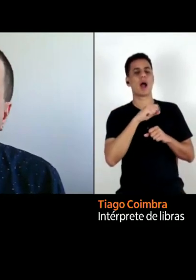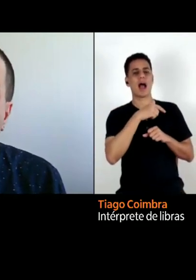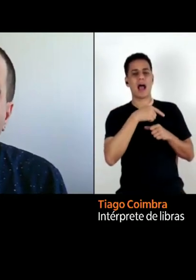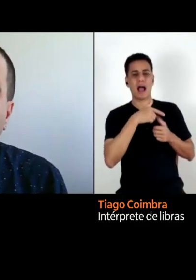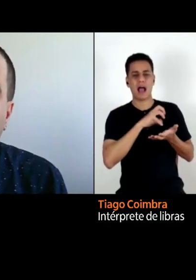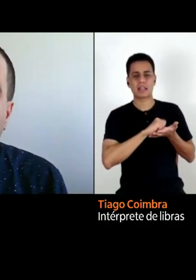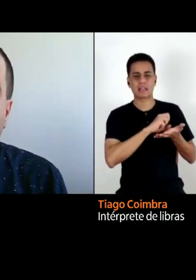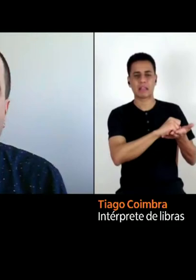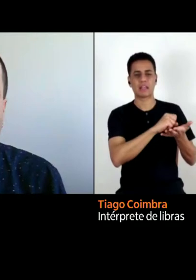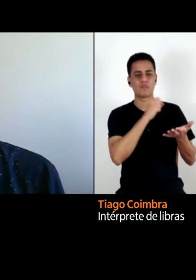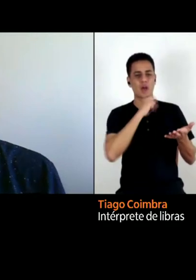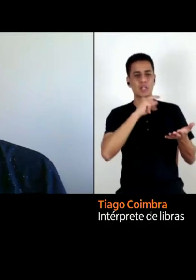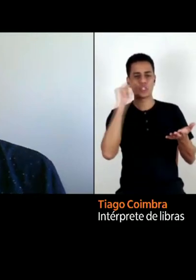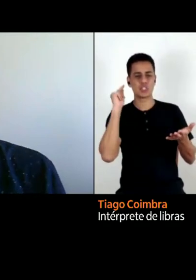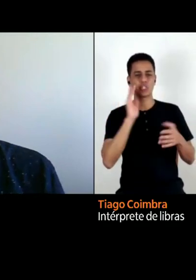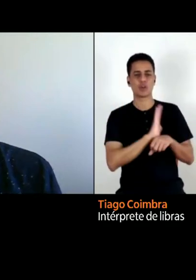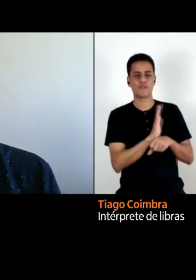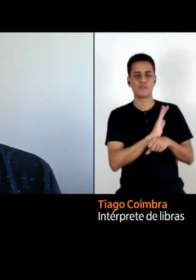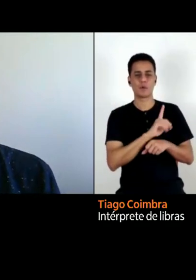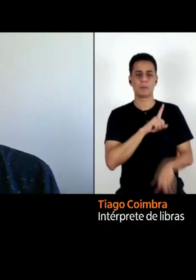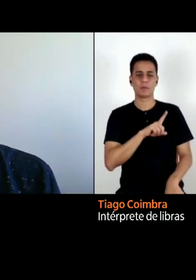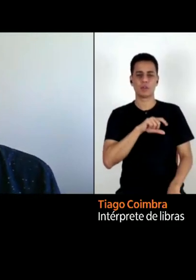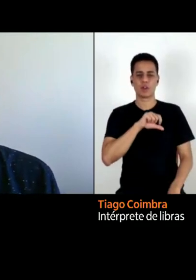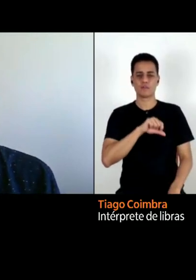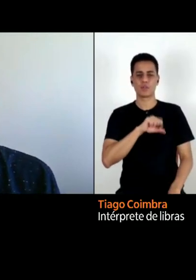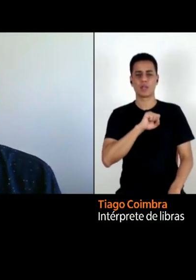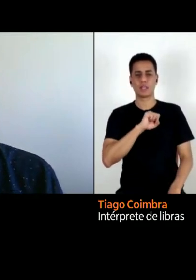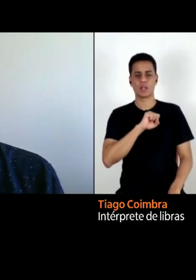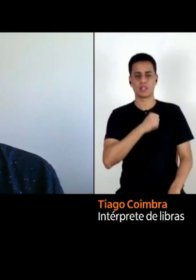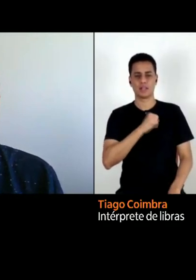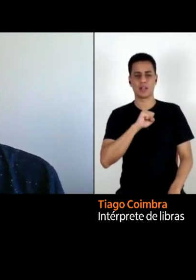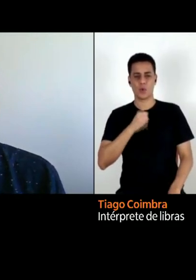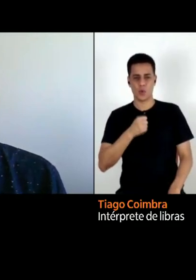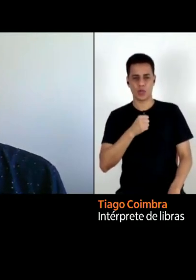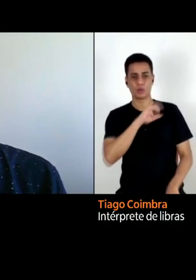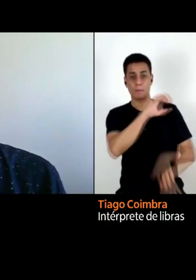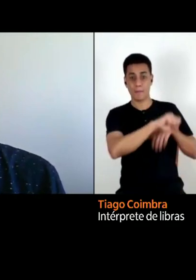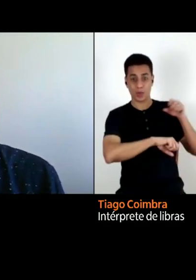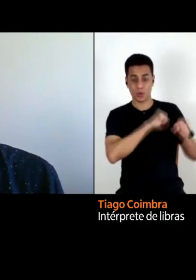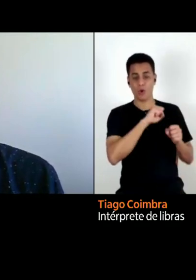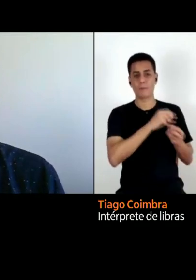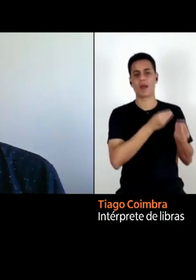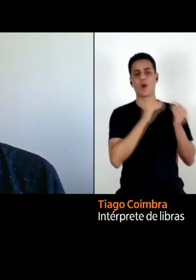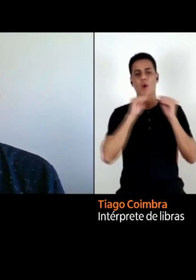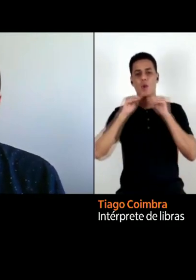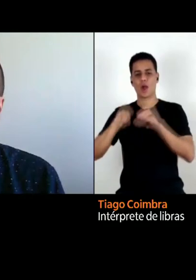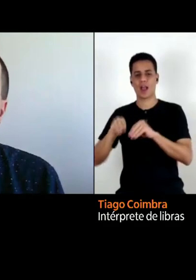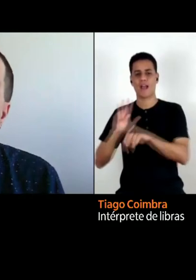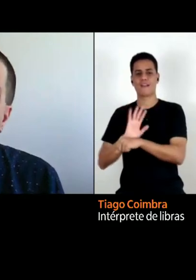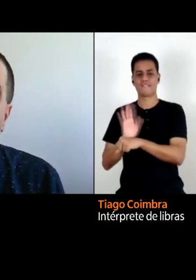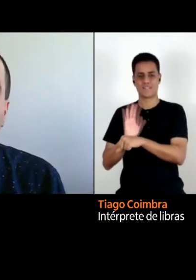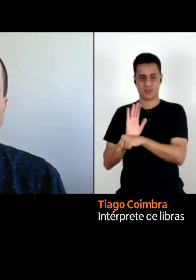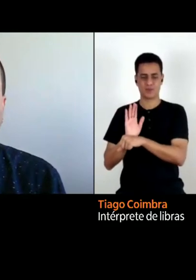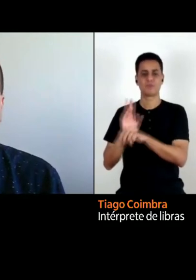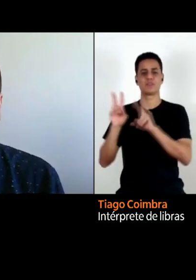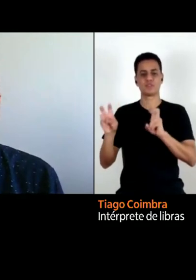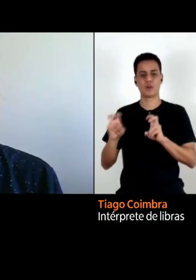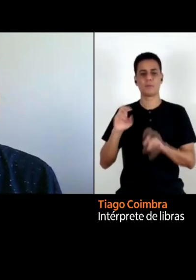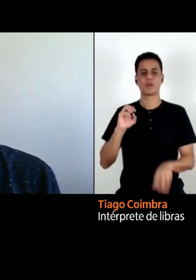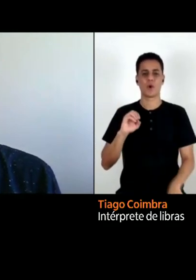de 1898, para comentar um filme, O Caso Dreyfus, exibido em